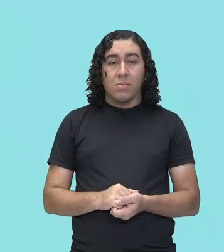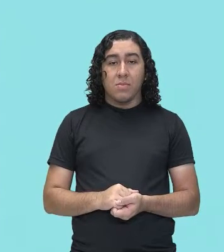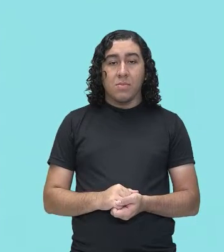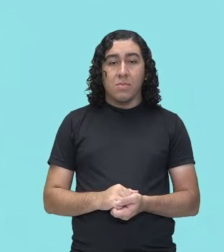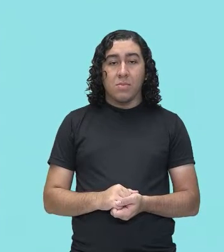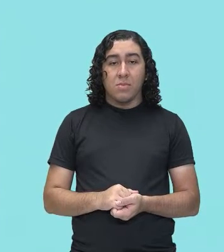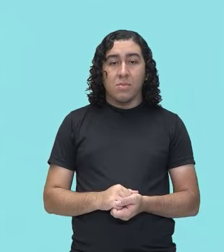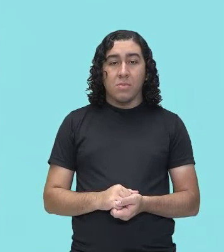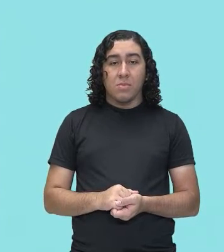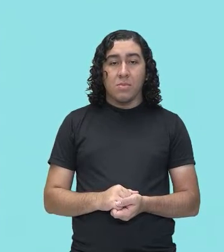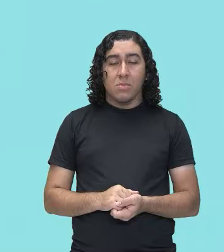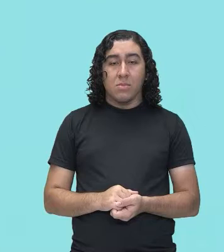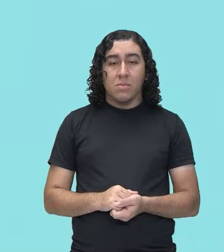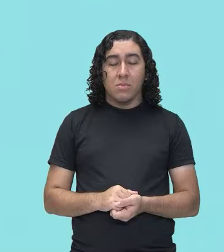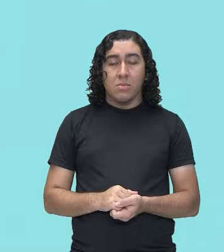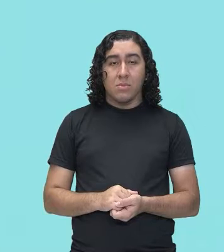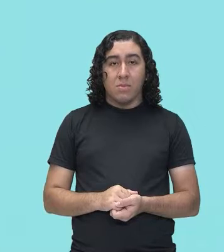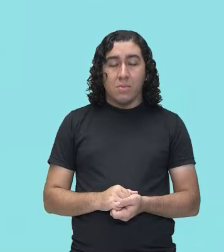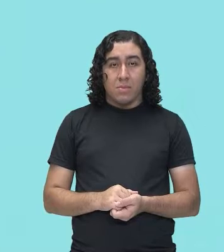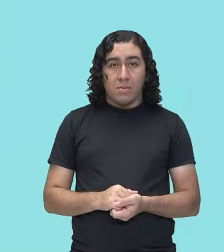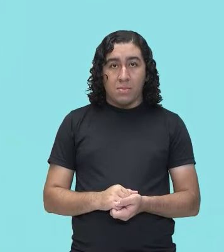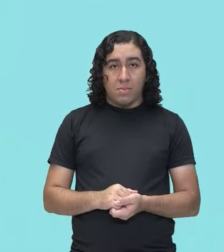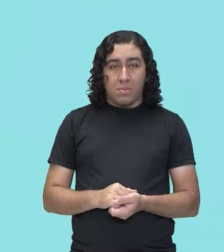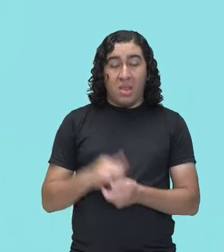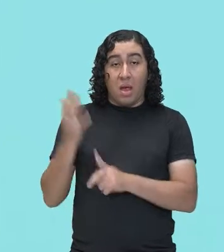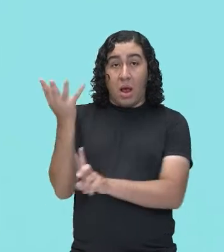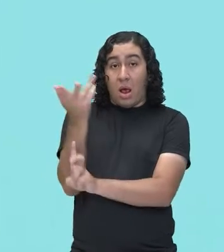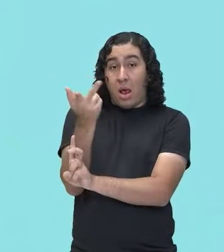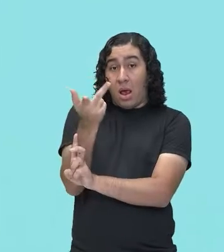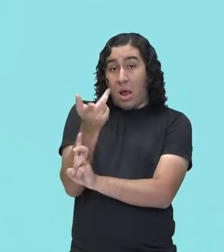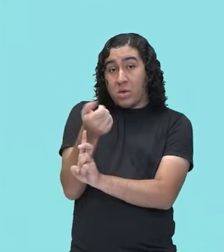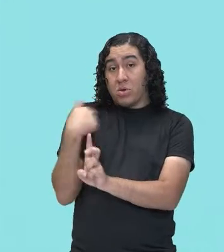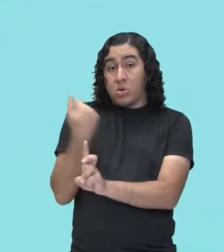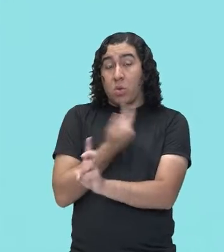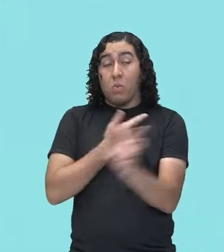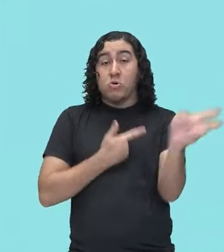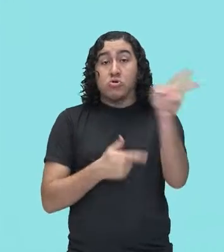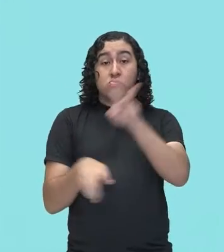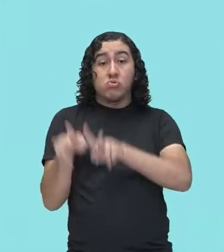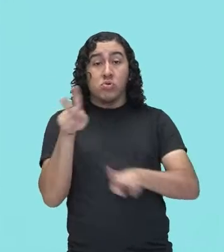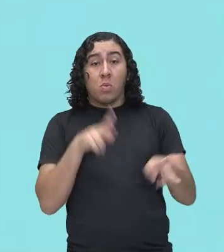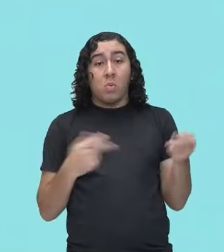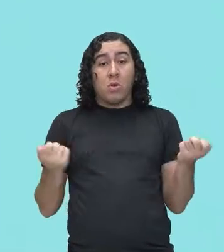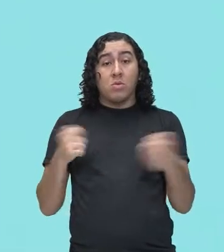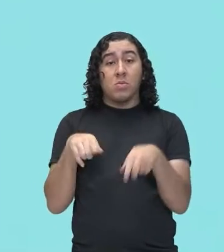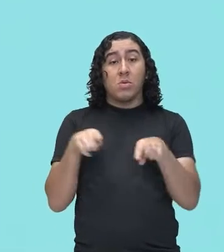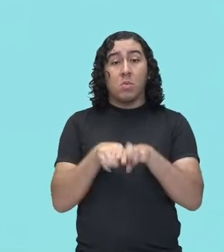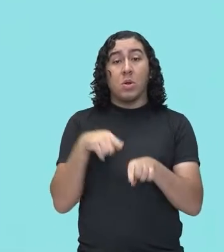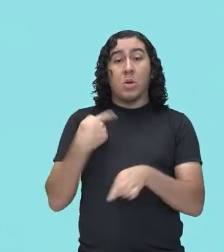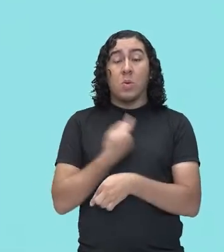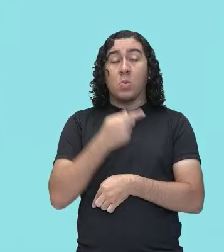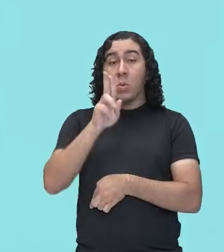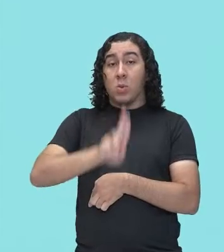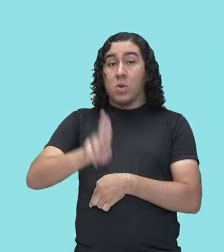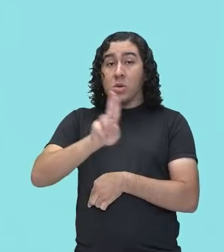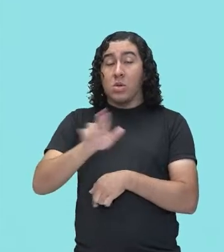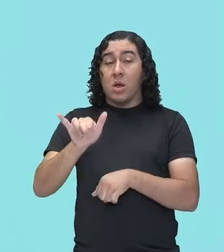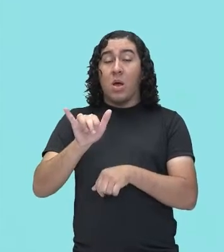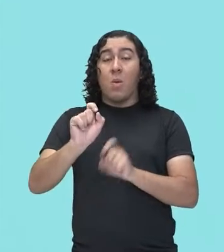está no nosso entorno, está no nosso cotidiano. E também nós utilizamos muito a